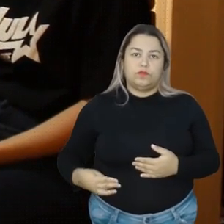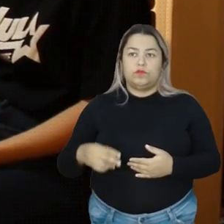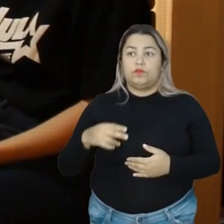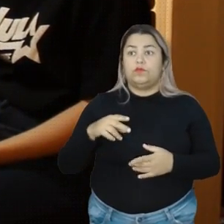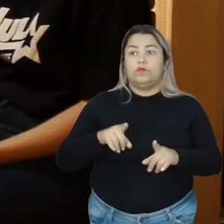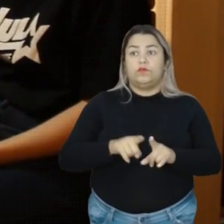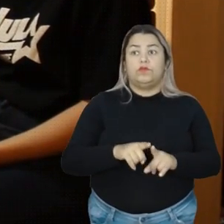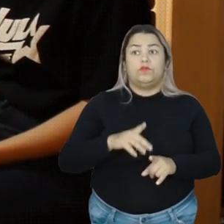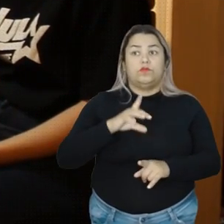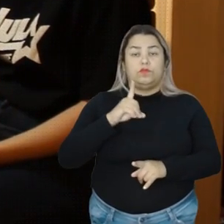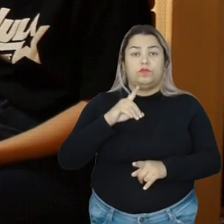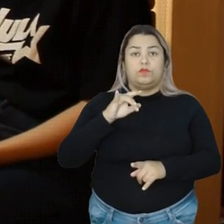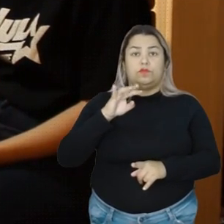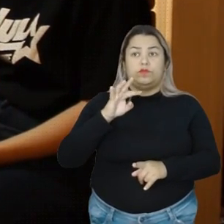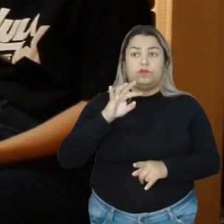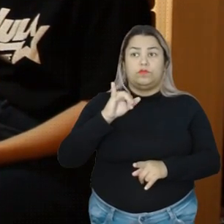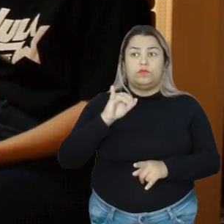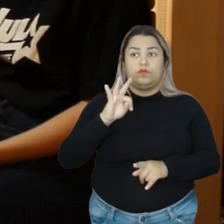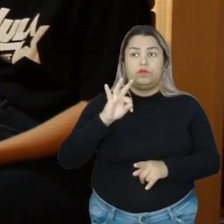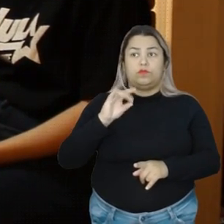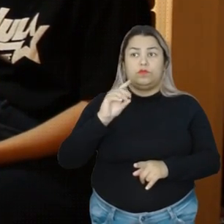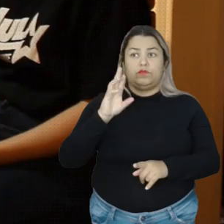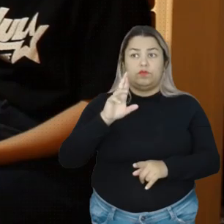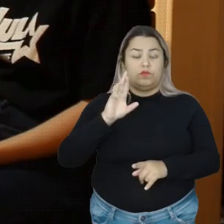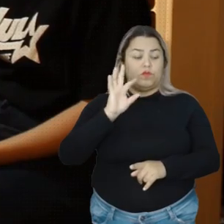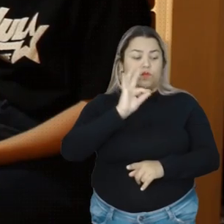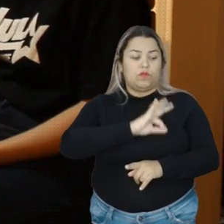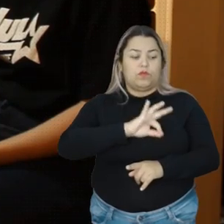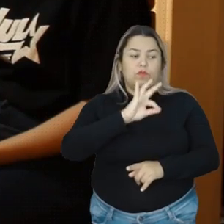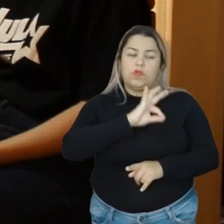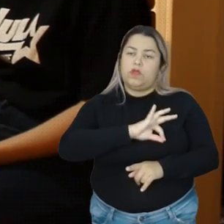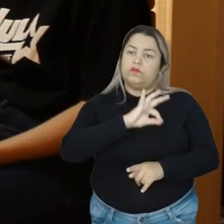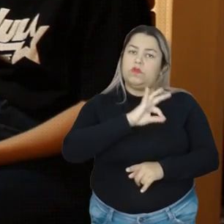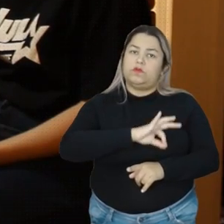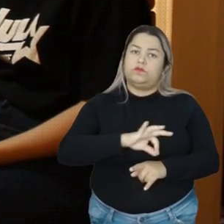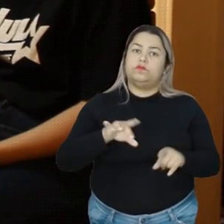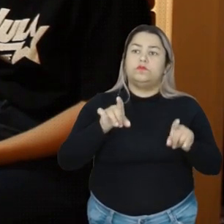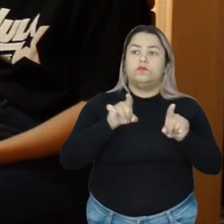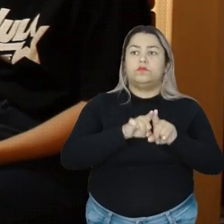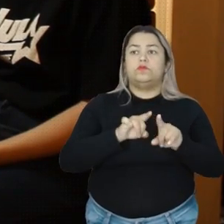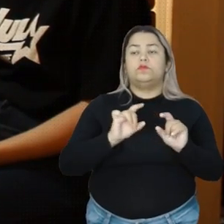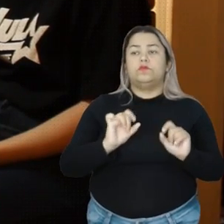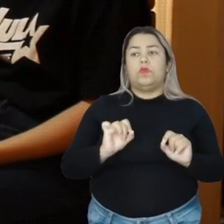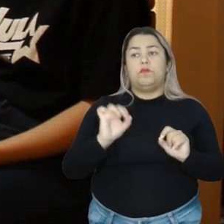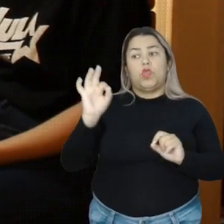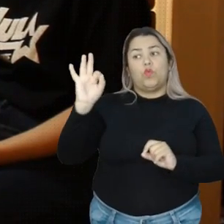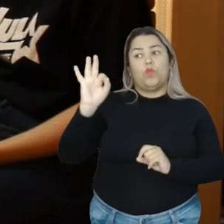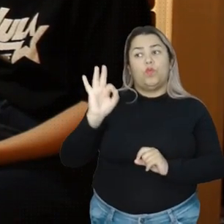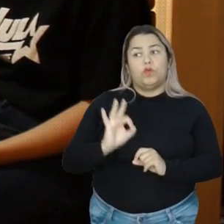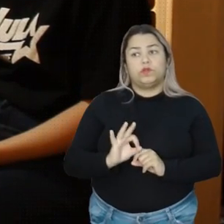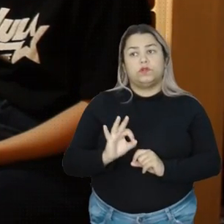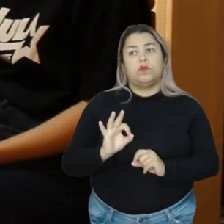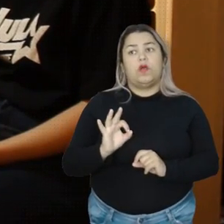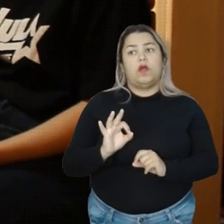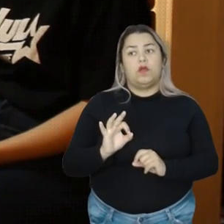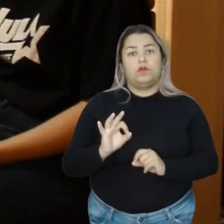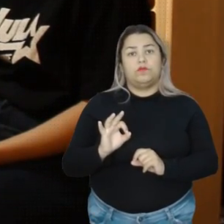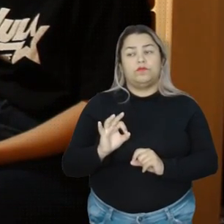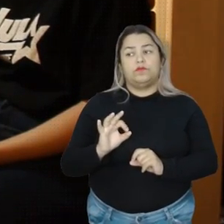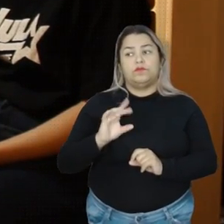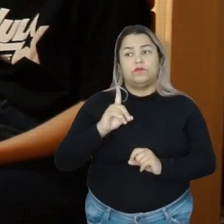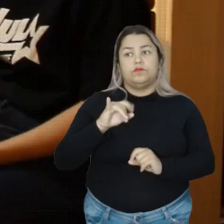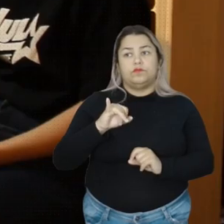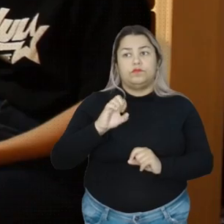da ditadura, que definia o salário de todo mundo de cima para baixo. Uhum. E nos surrupiou um percentual, né, e que o DIESE,